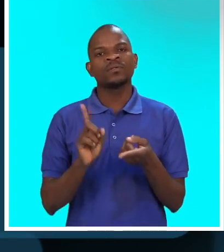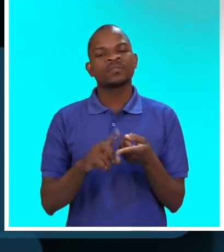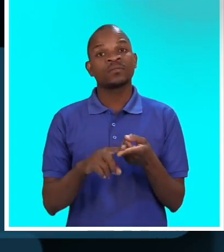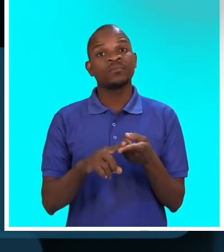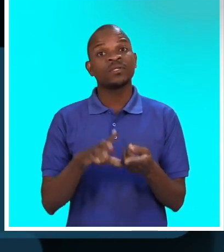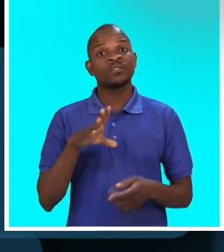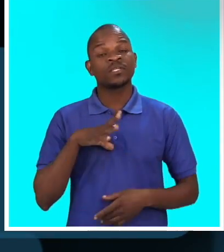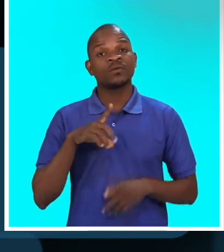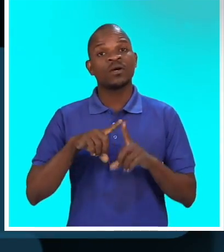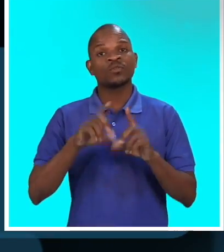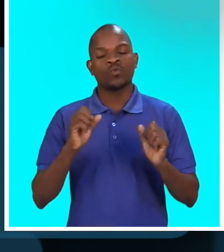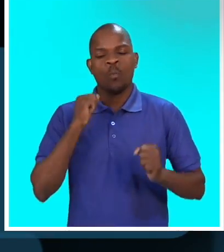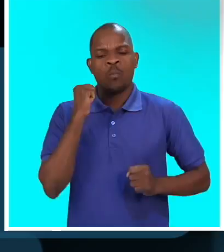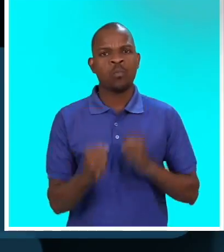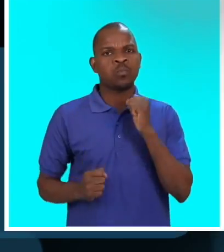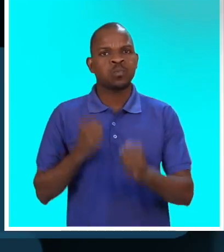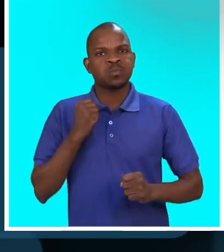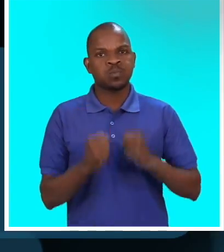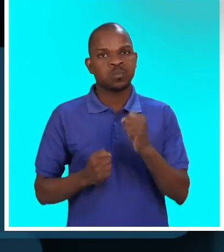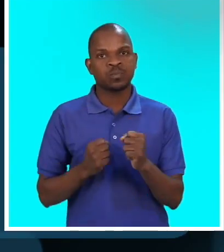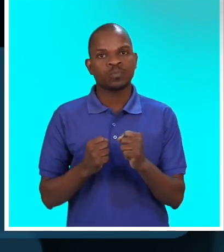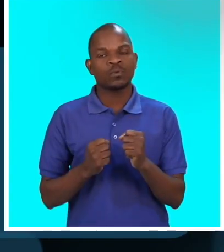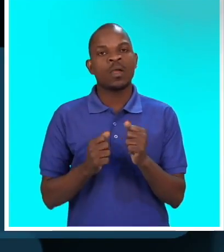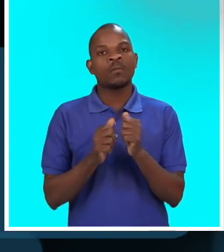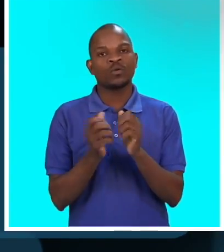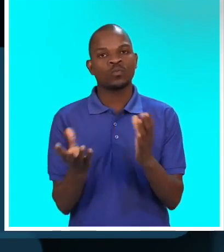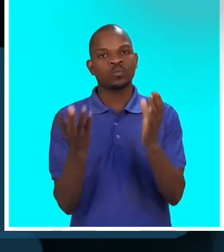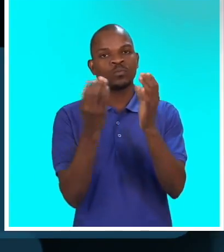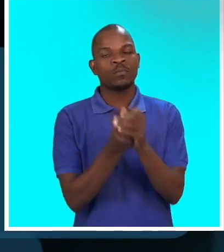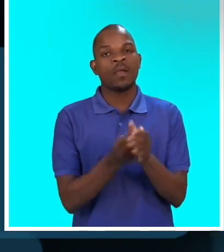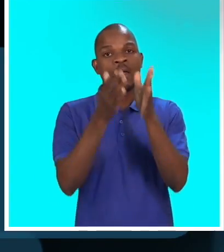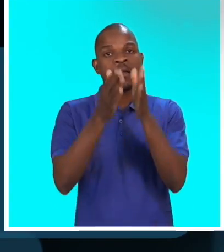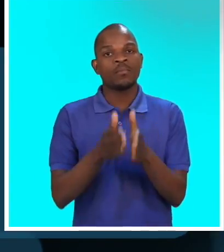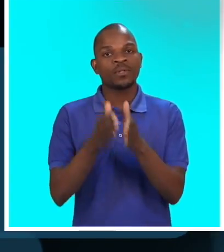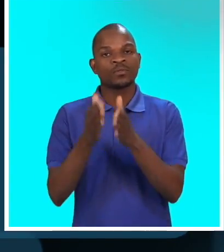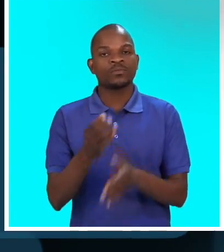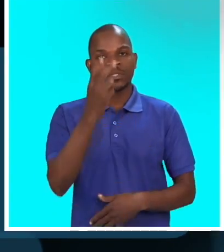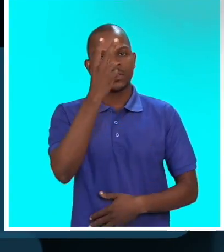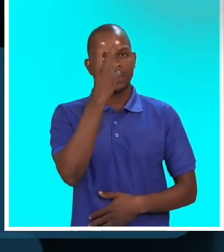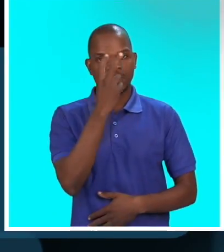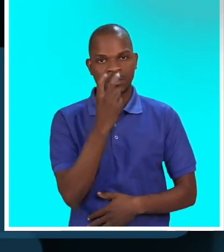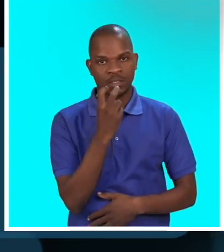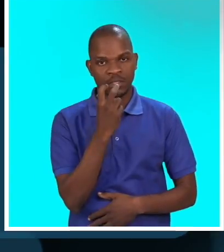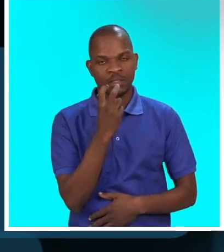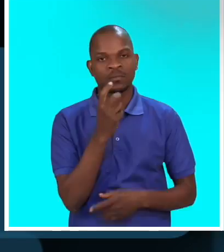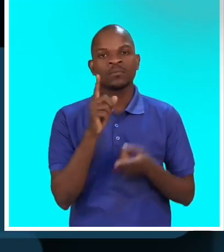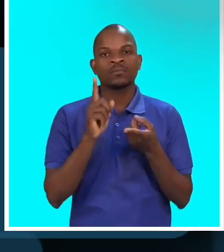E temos o atletismo, deficiência visual.